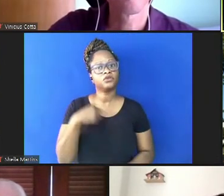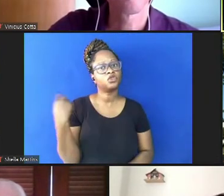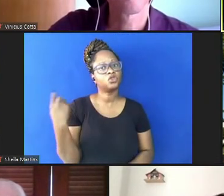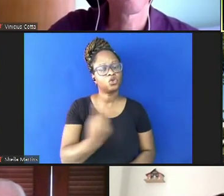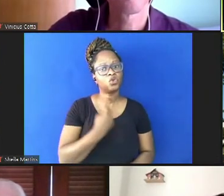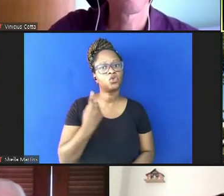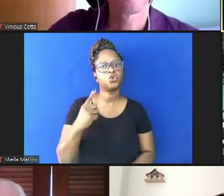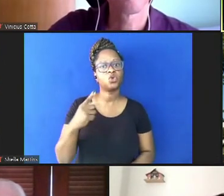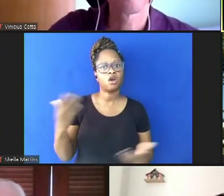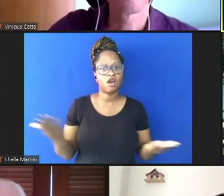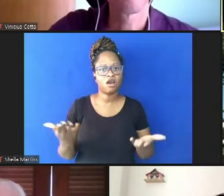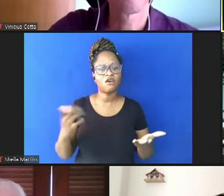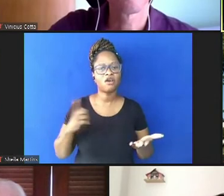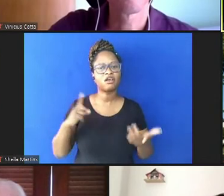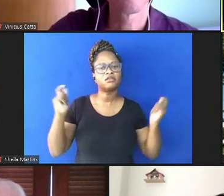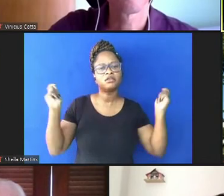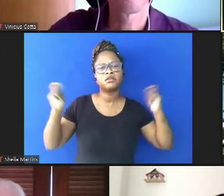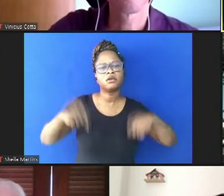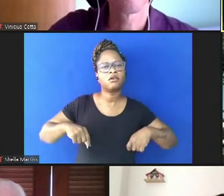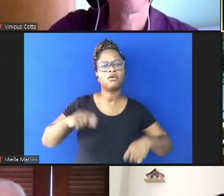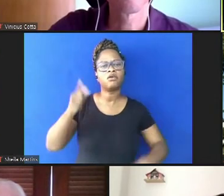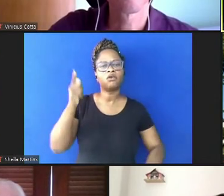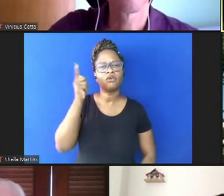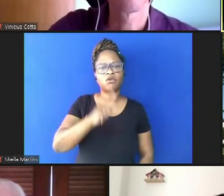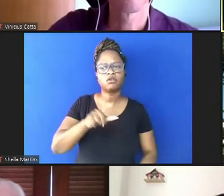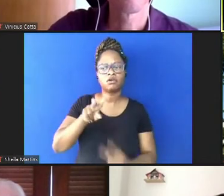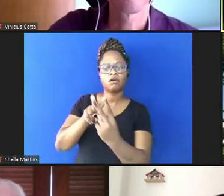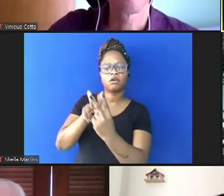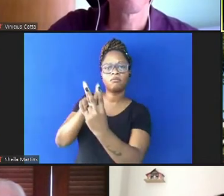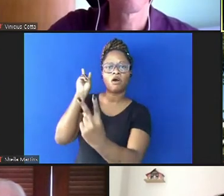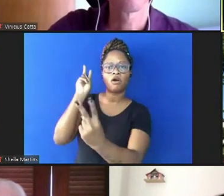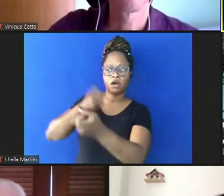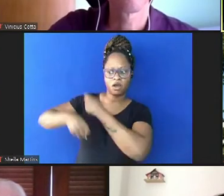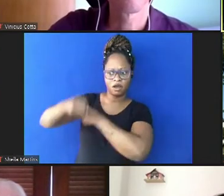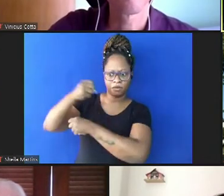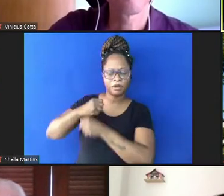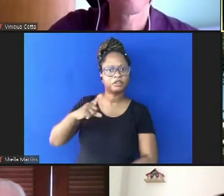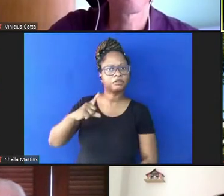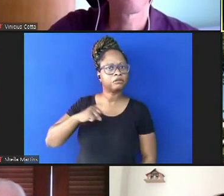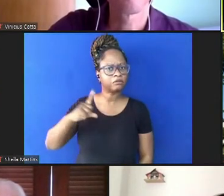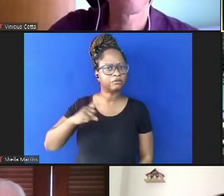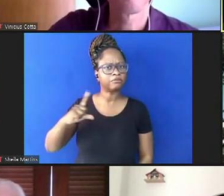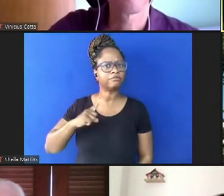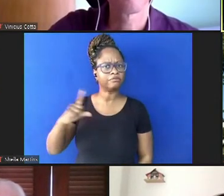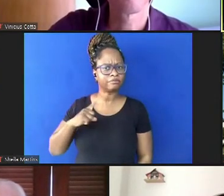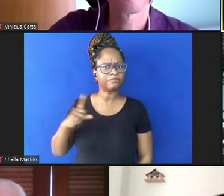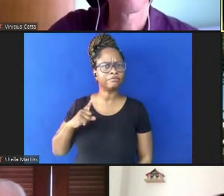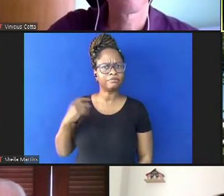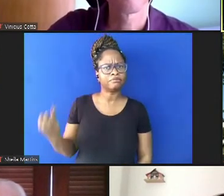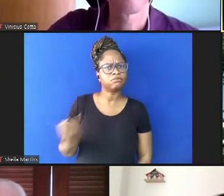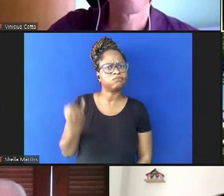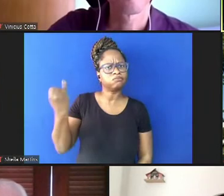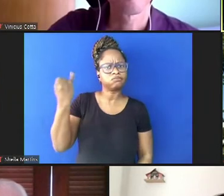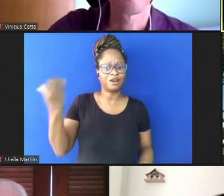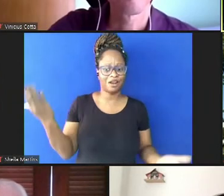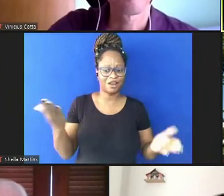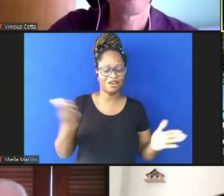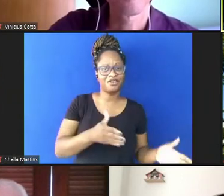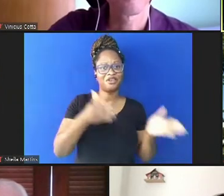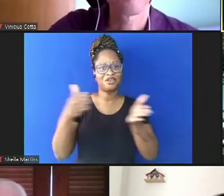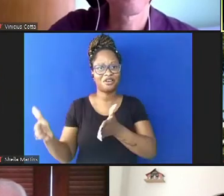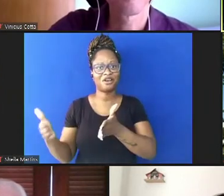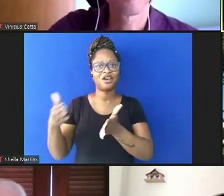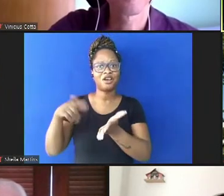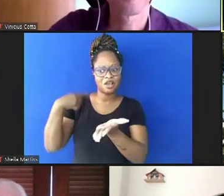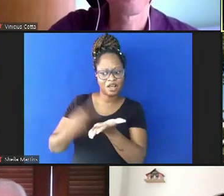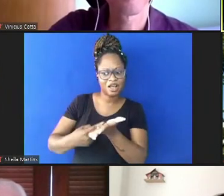diante disso, intensificamos essas atividades virtuais. No ano passado, elas foram bastante importantes, e esse ano combinamos que elas serão ainda